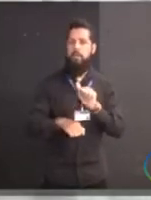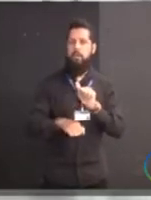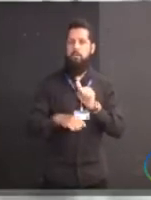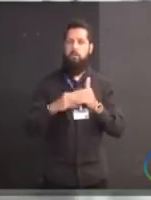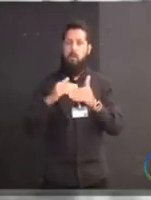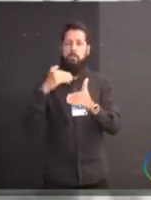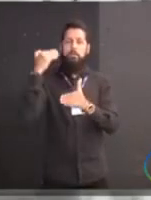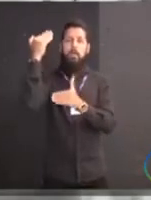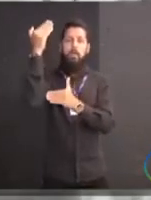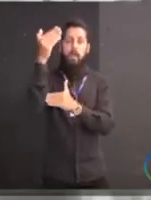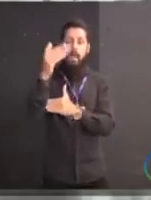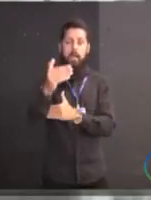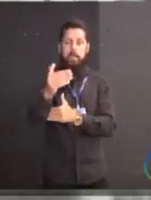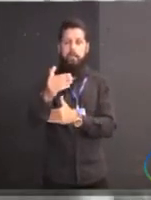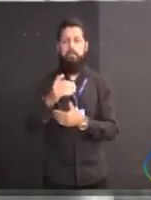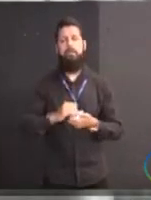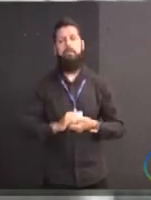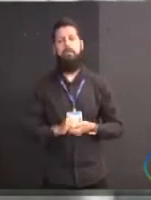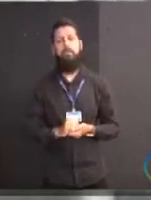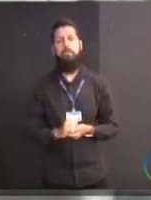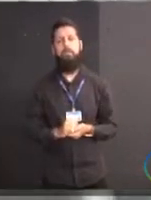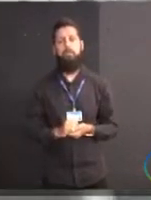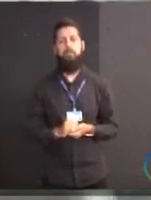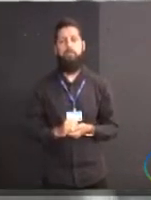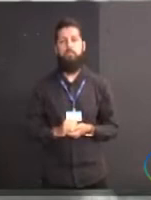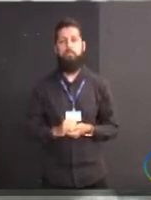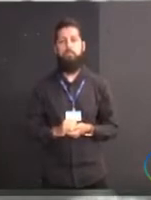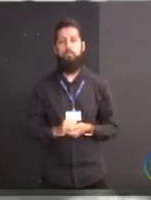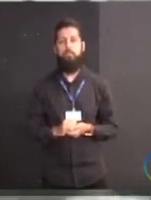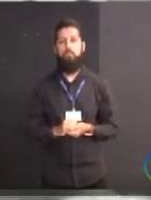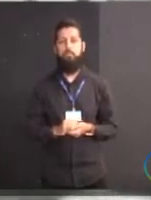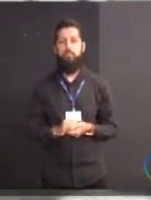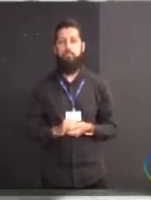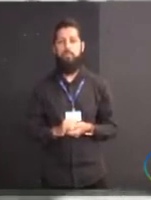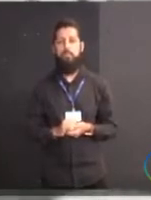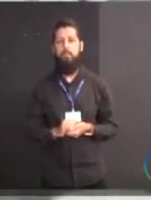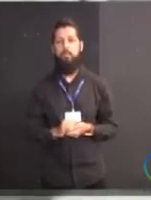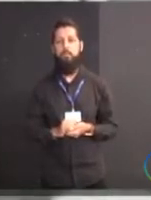da psicologia. Perfeitamente, delineada.